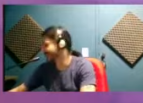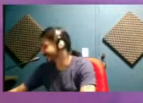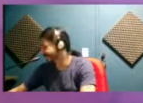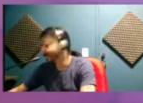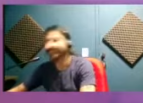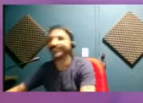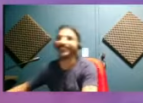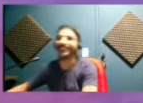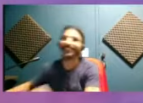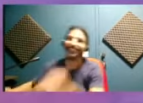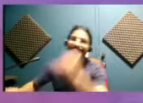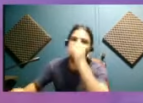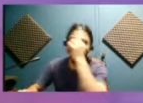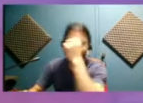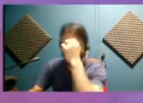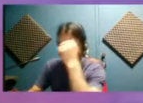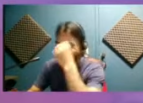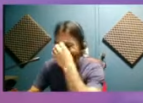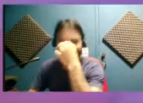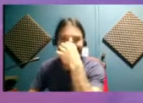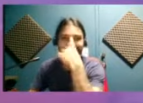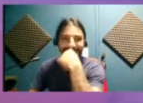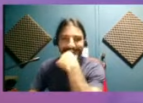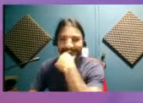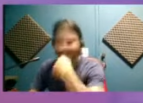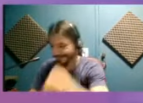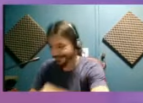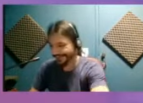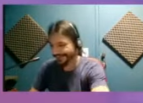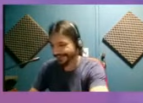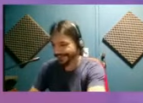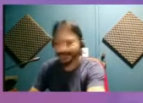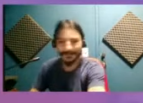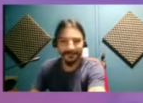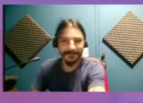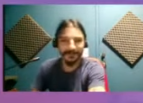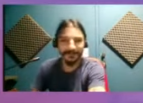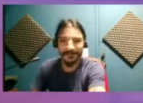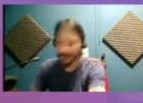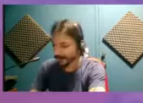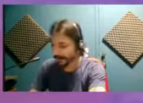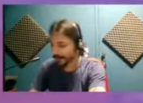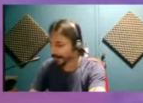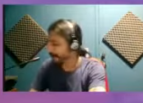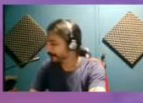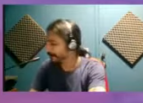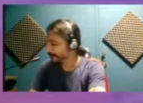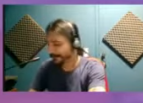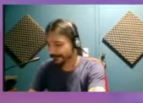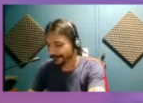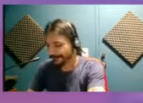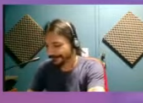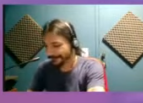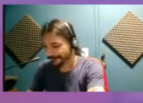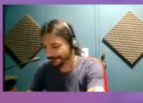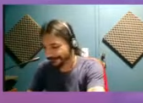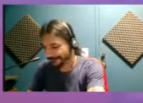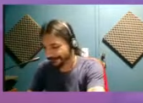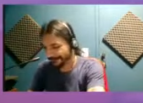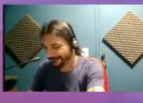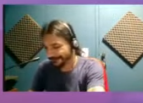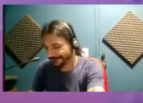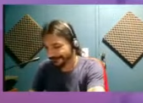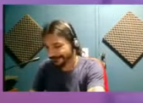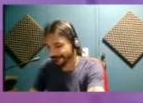direita em ano eleitoral prefeitos de Santa Catarina estão indo para as redes sociais anunciar o fim das últimas